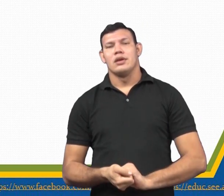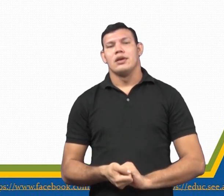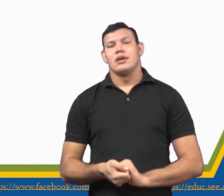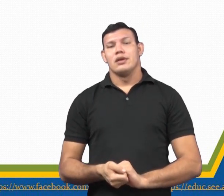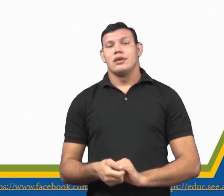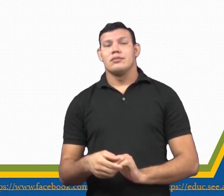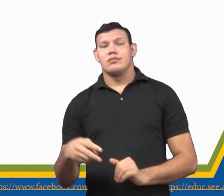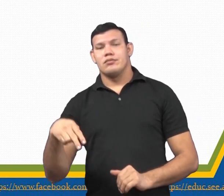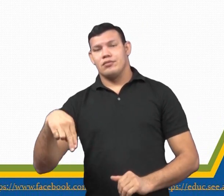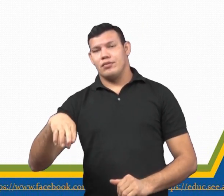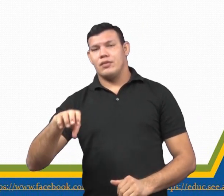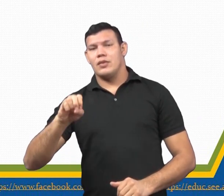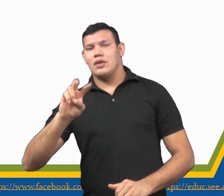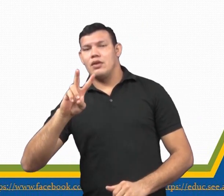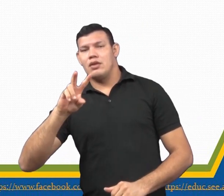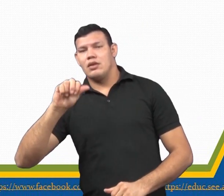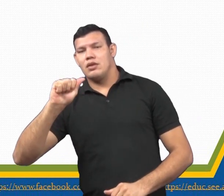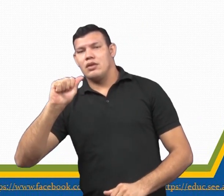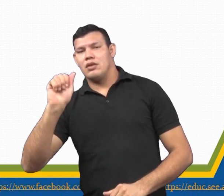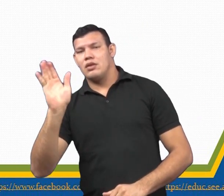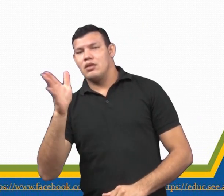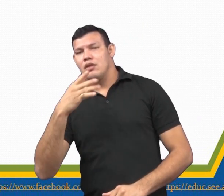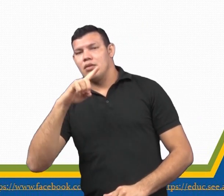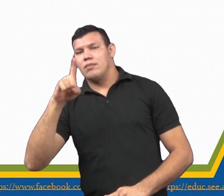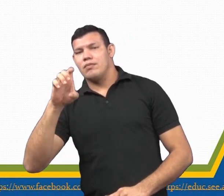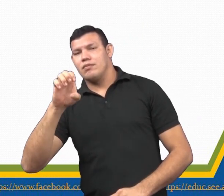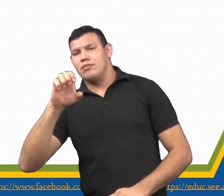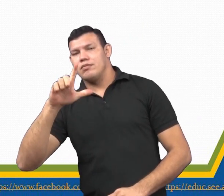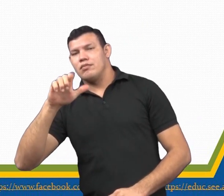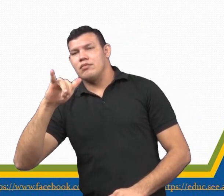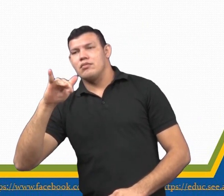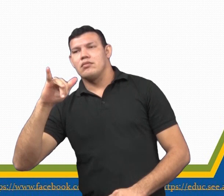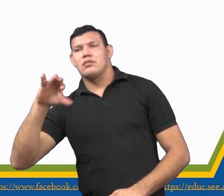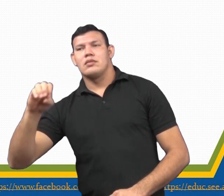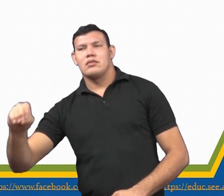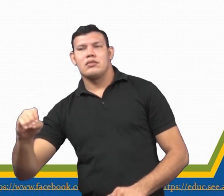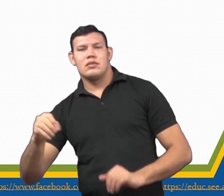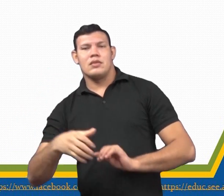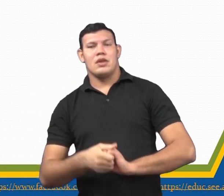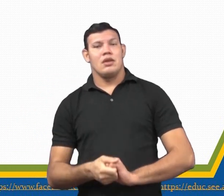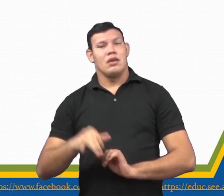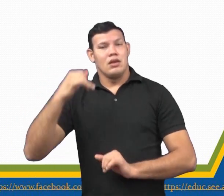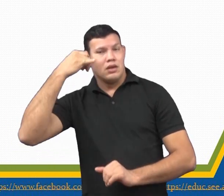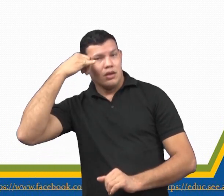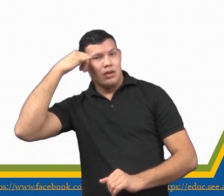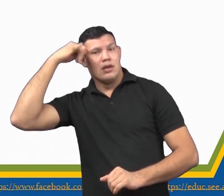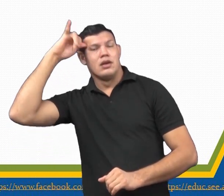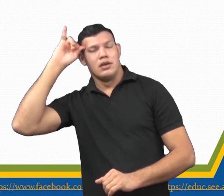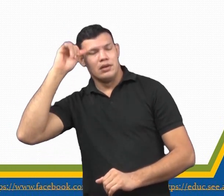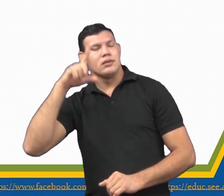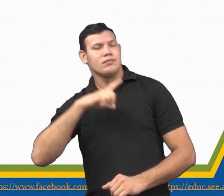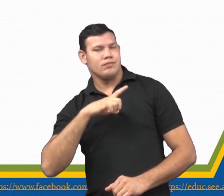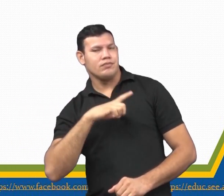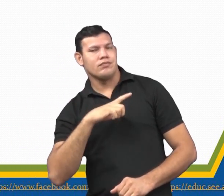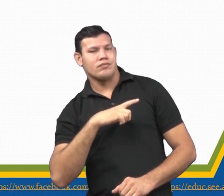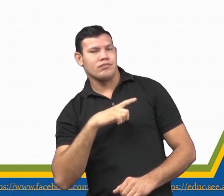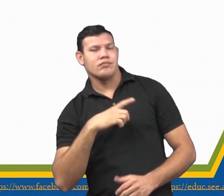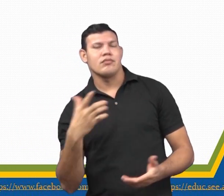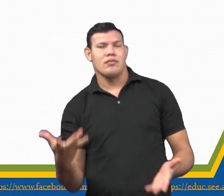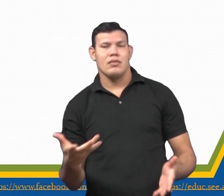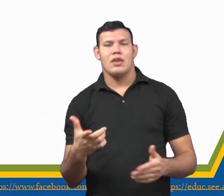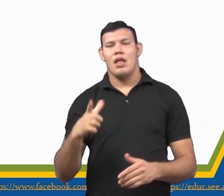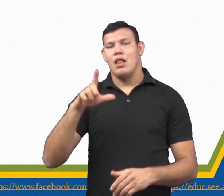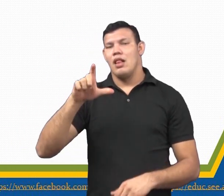principal atividade dela é a criação de gado leiteiro e ovino. Quanto à indústria, transformação de lã, e